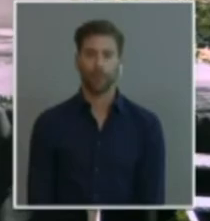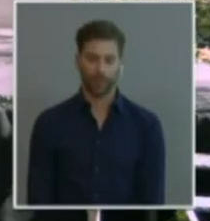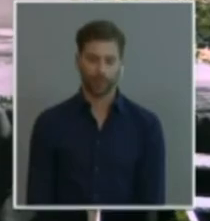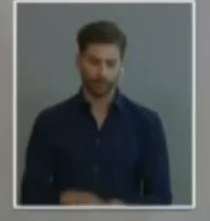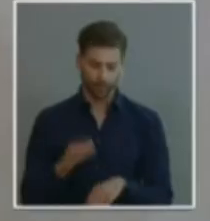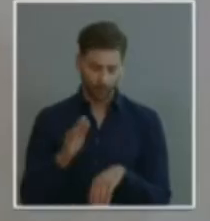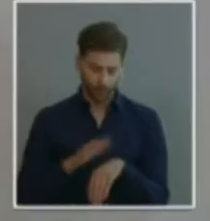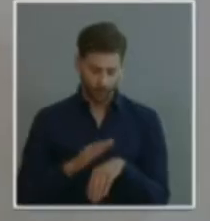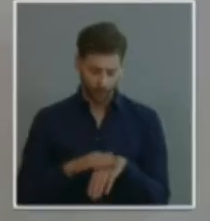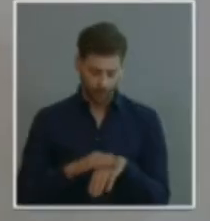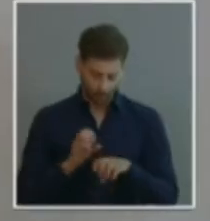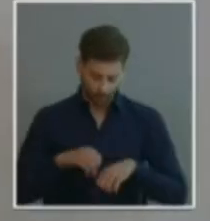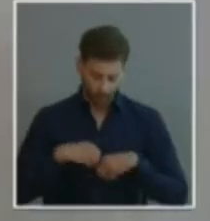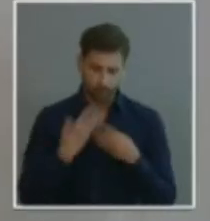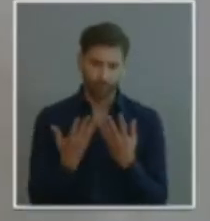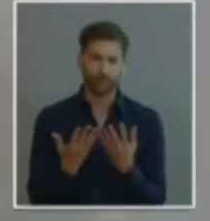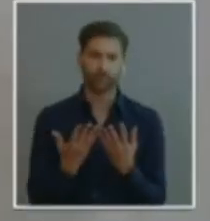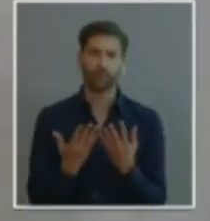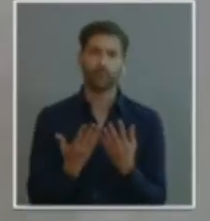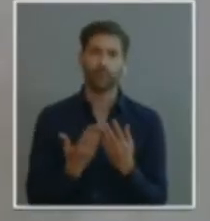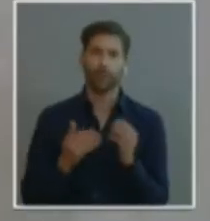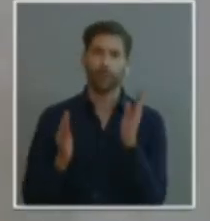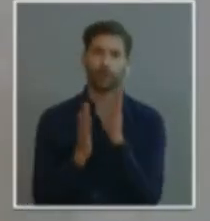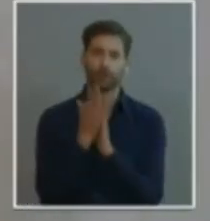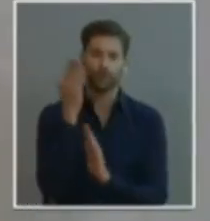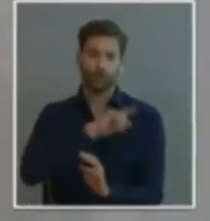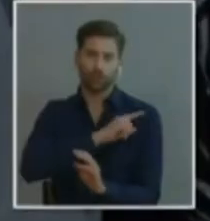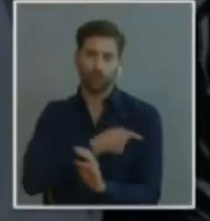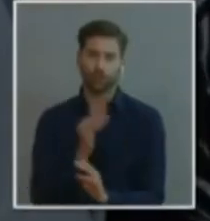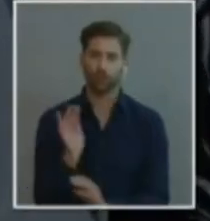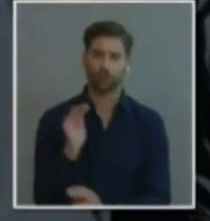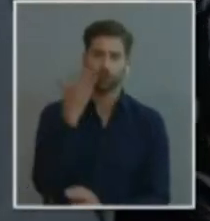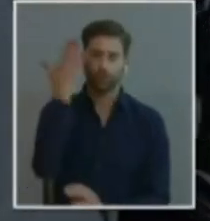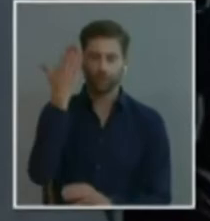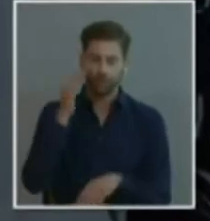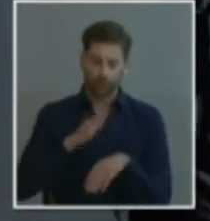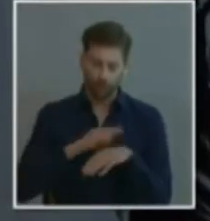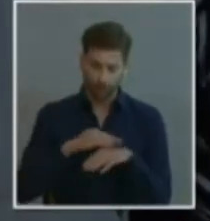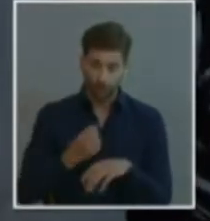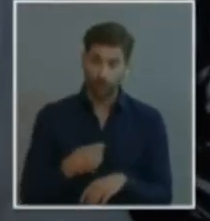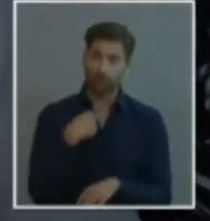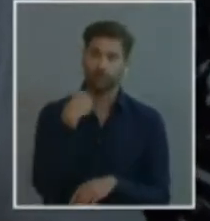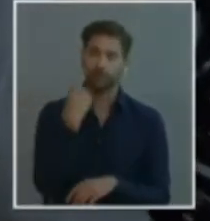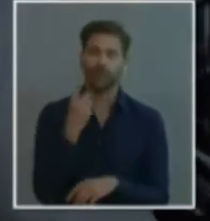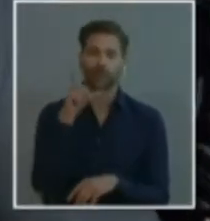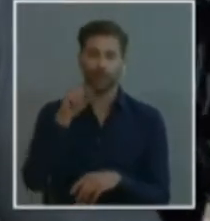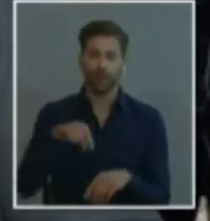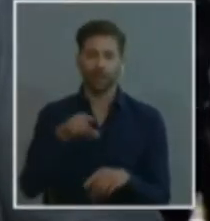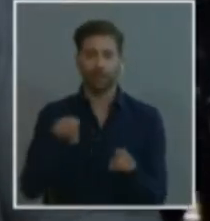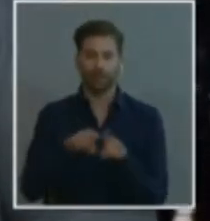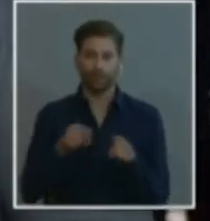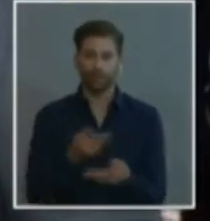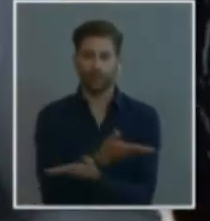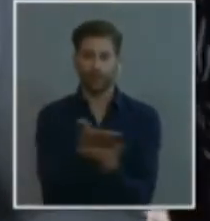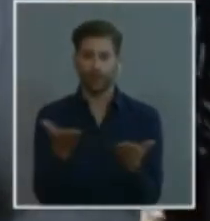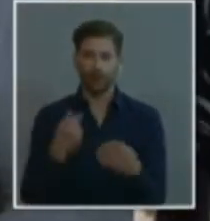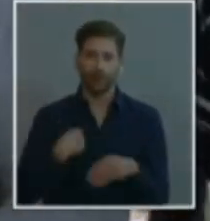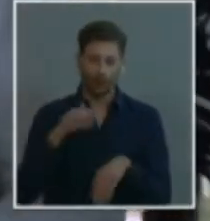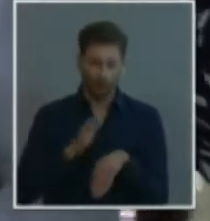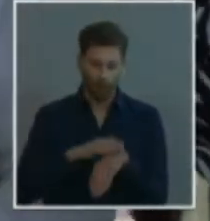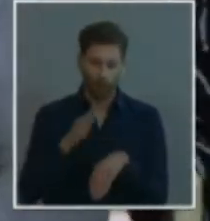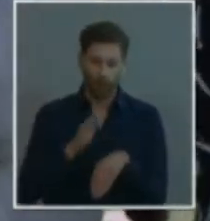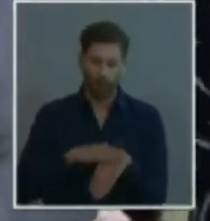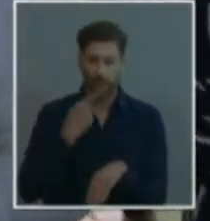Confessemo-nos, pecadores, confesso a Deus Todo-Poderoso e a vós, irmãos, que eu pequei